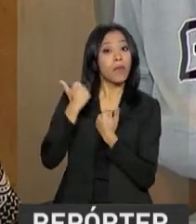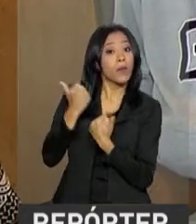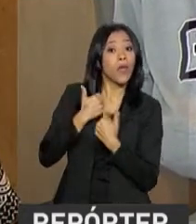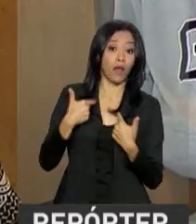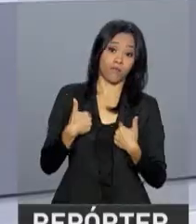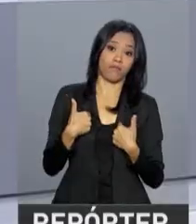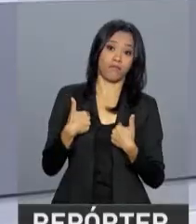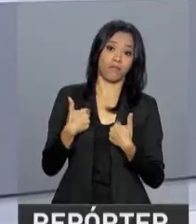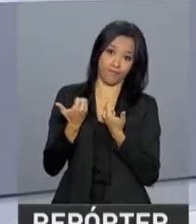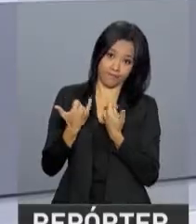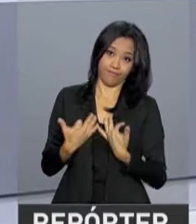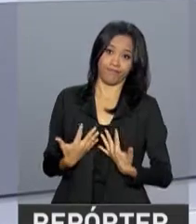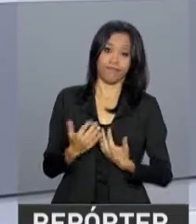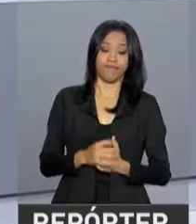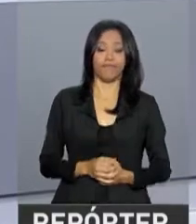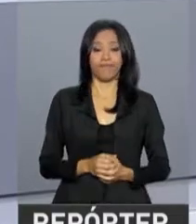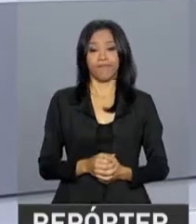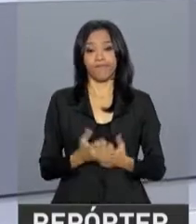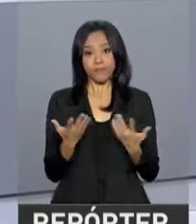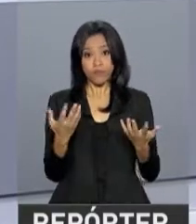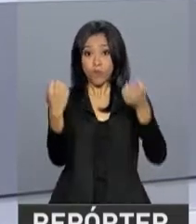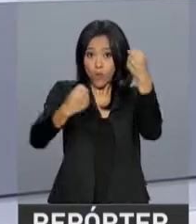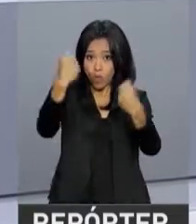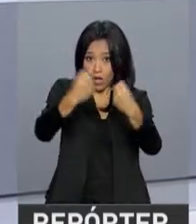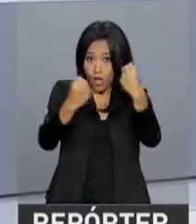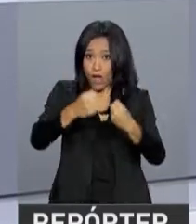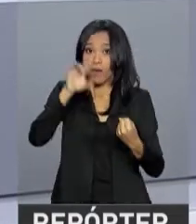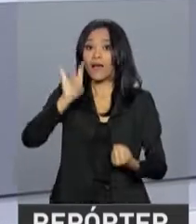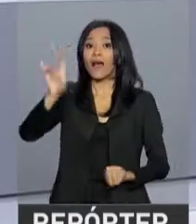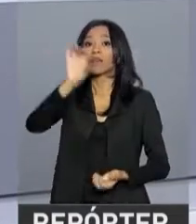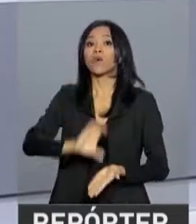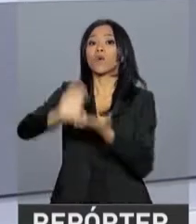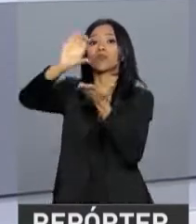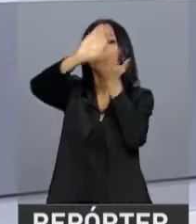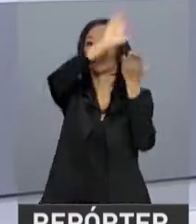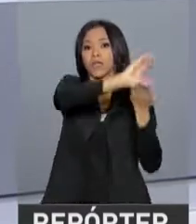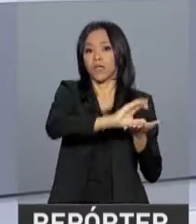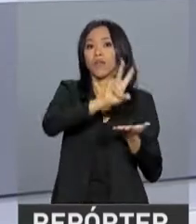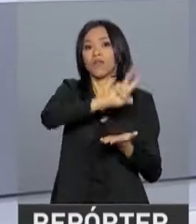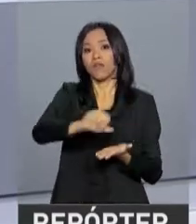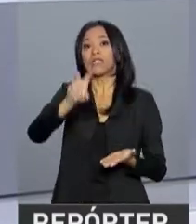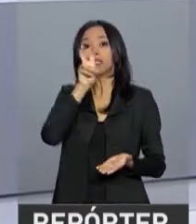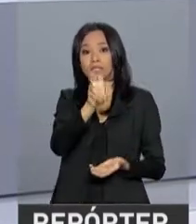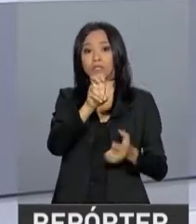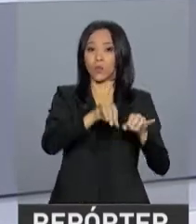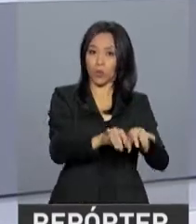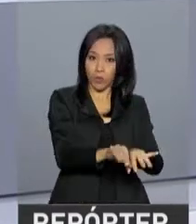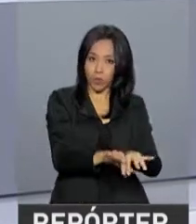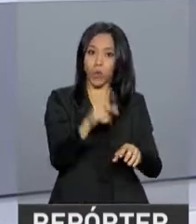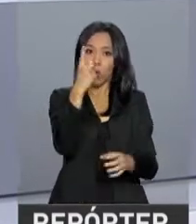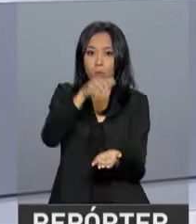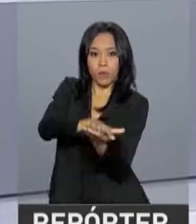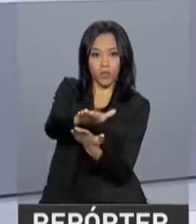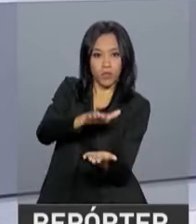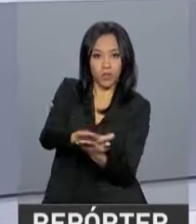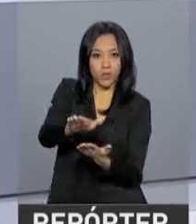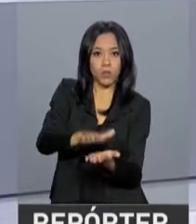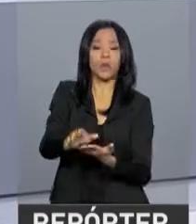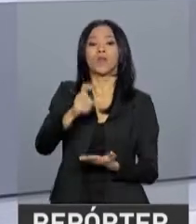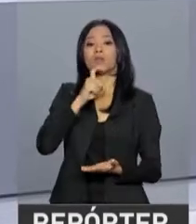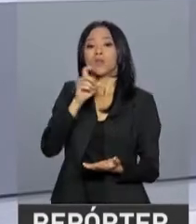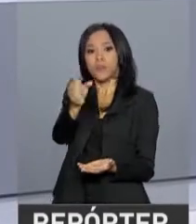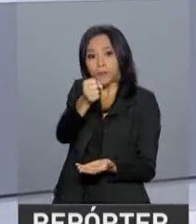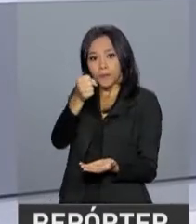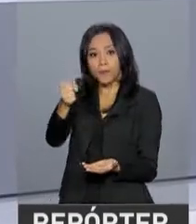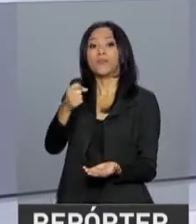apoiar. Além do veículo, cada conselho tutelar vai receber 5 computadores, uma impressora, um